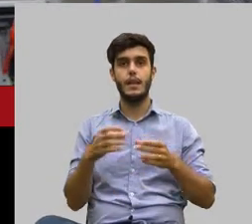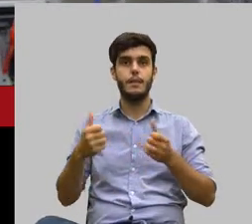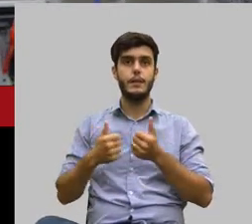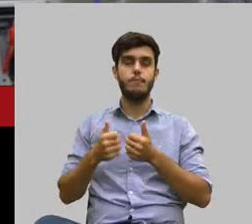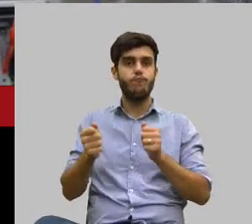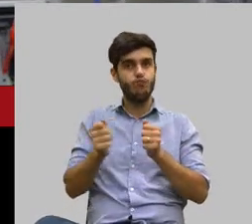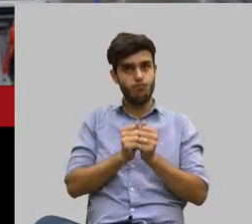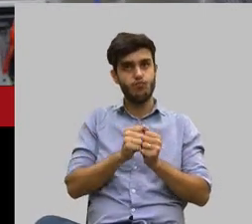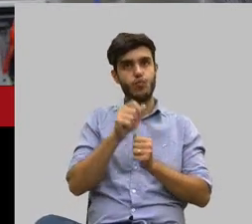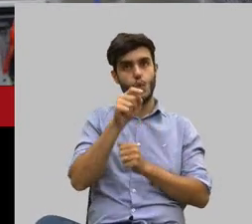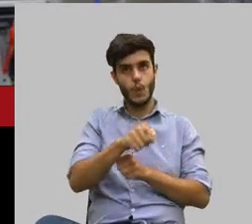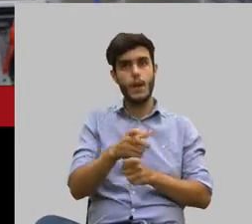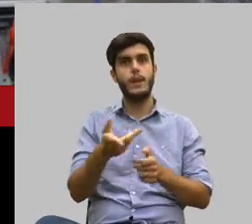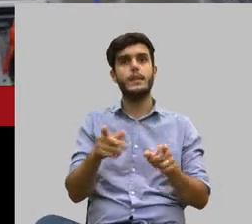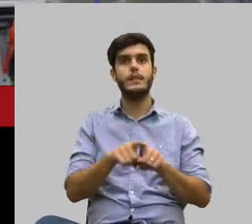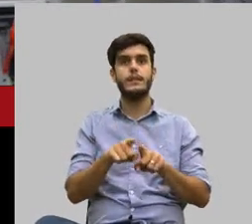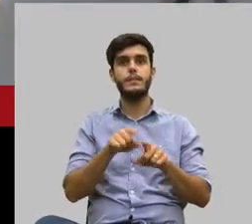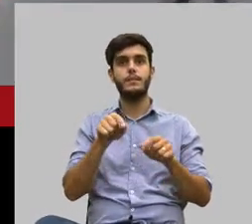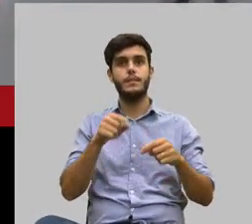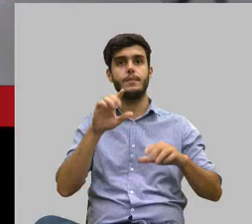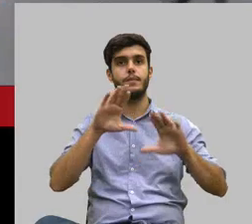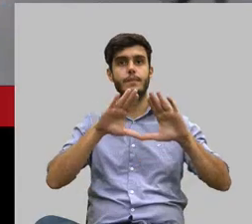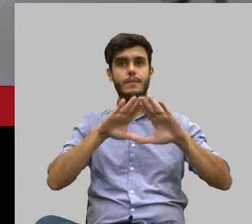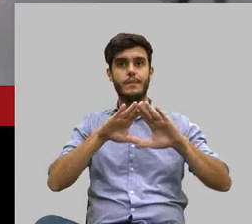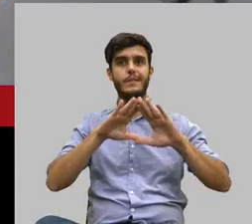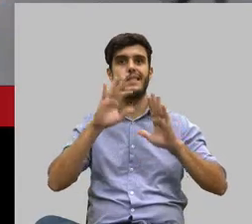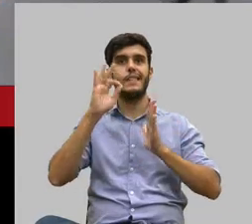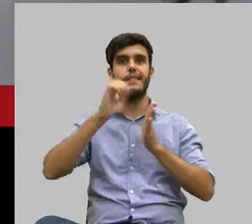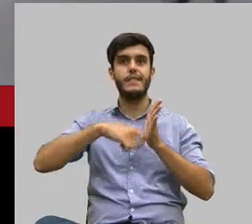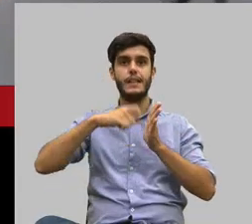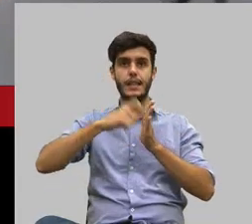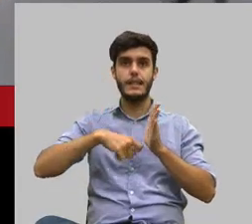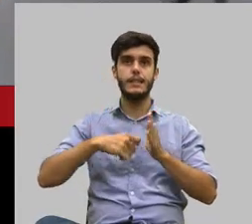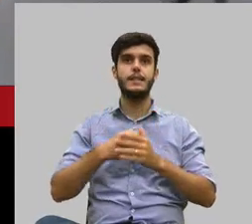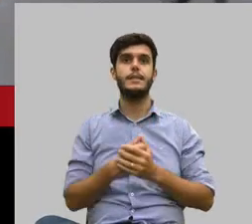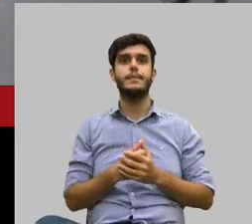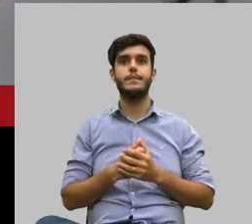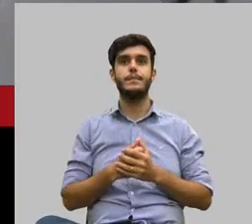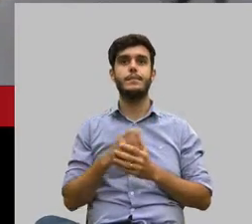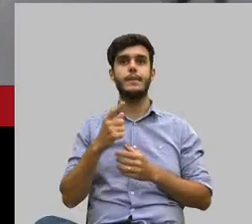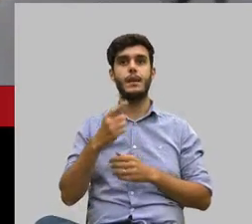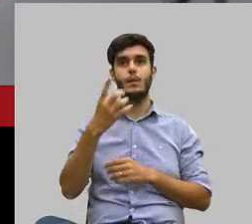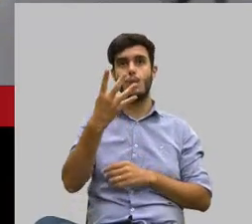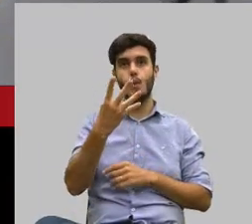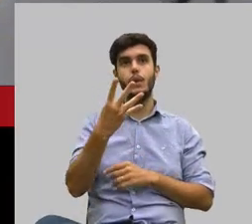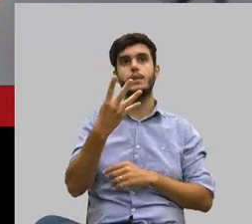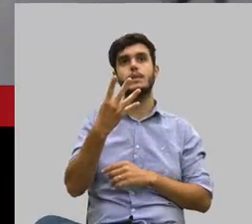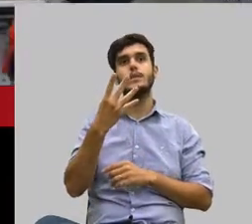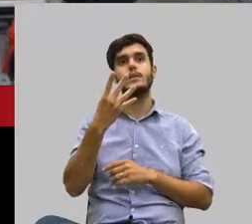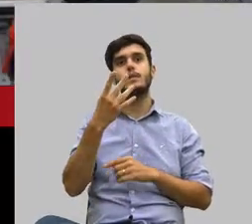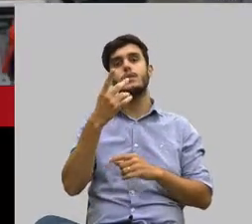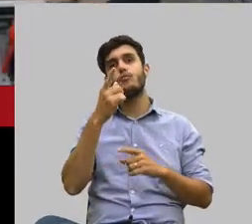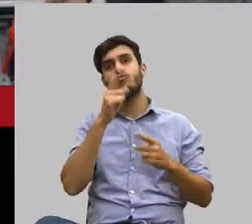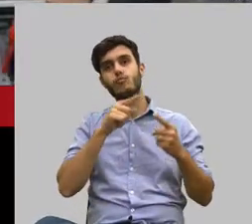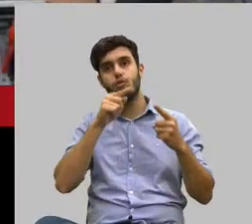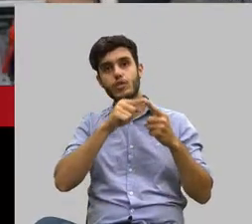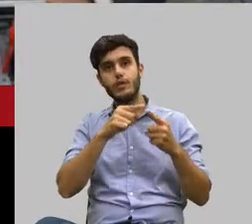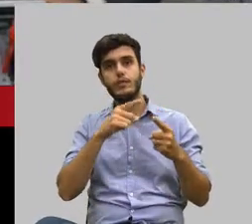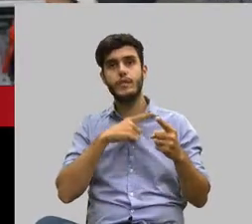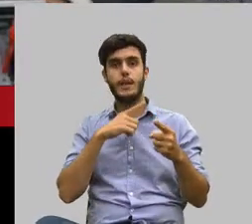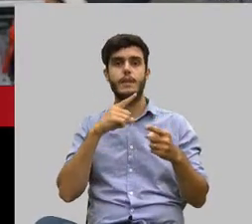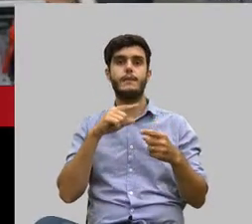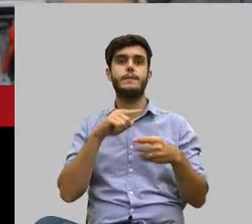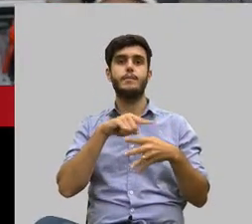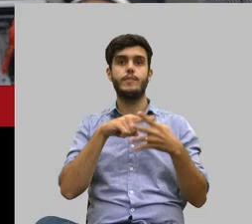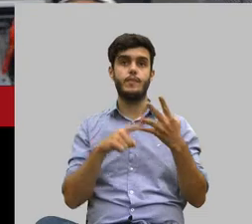acompanha esse Assembleia fiscaliza são quatro pontos que eu gostaria de abordar com a senhora